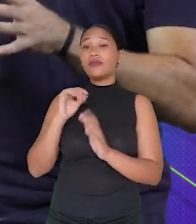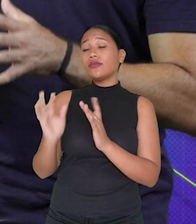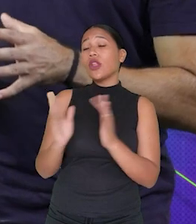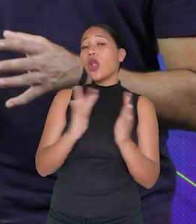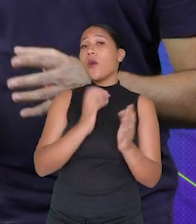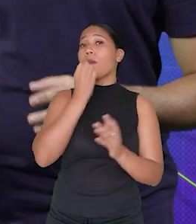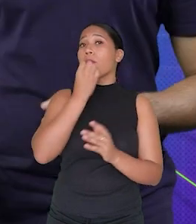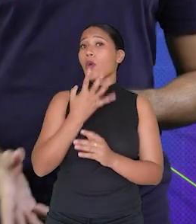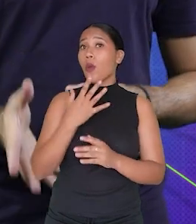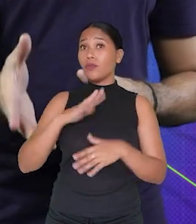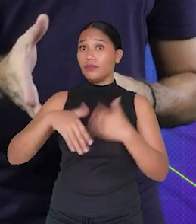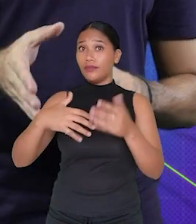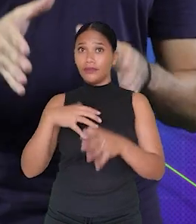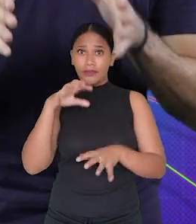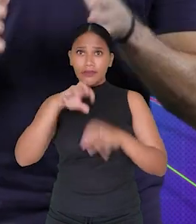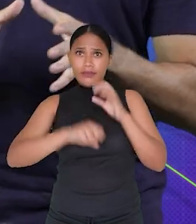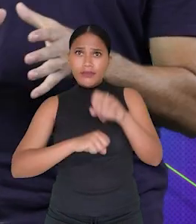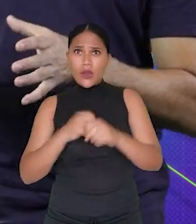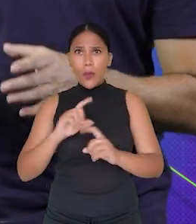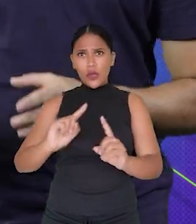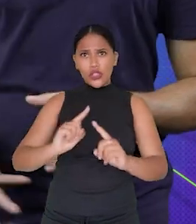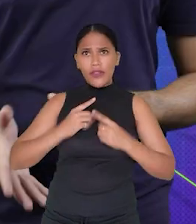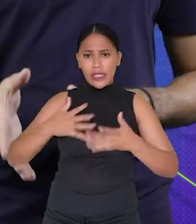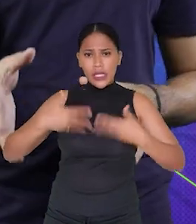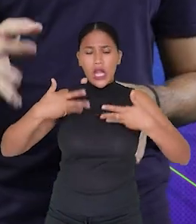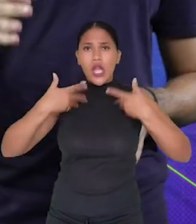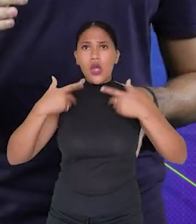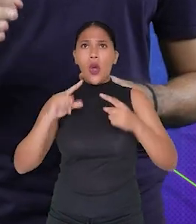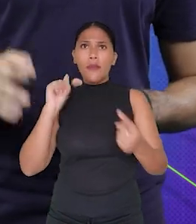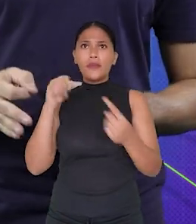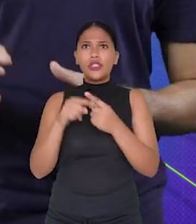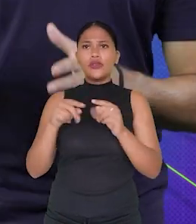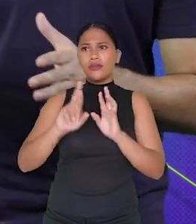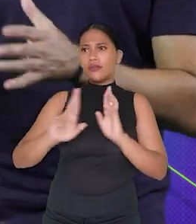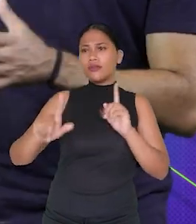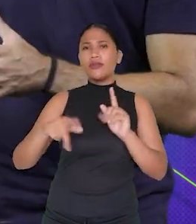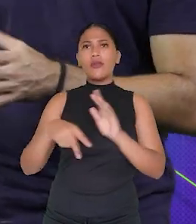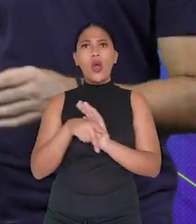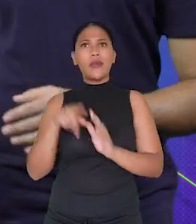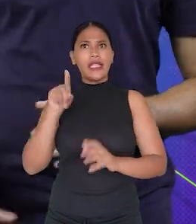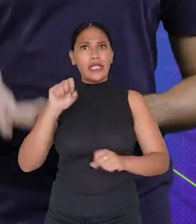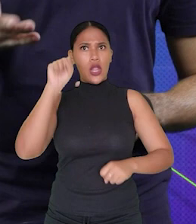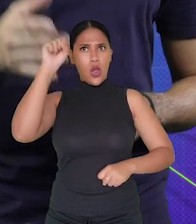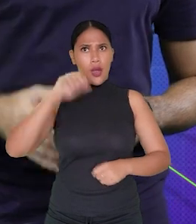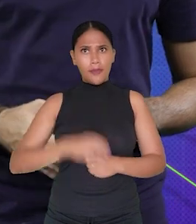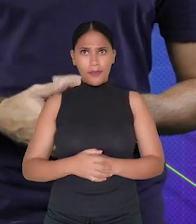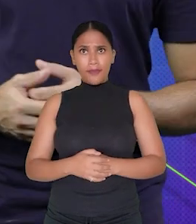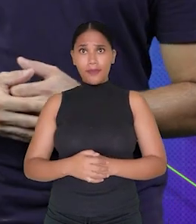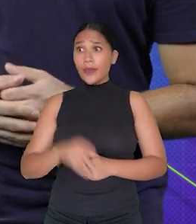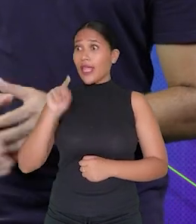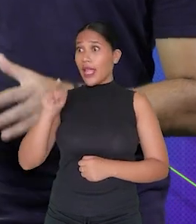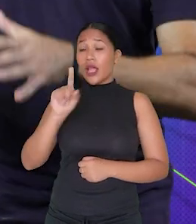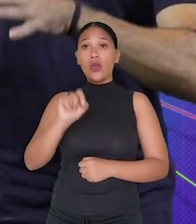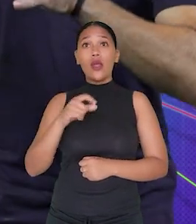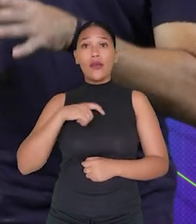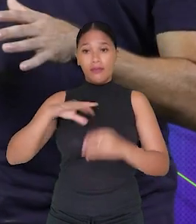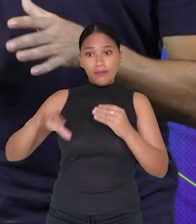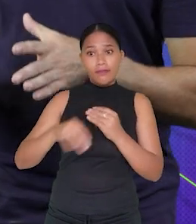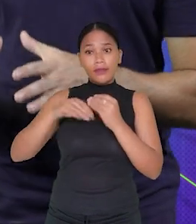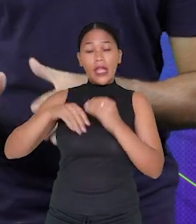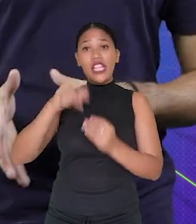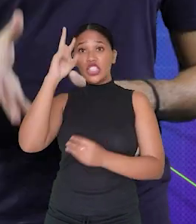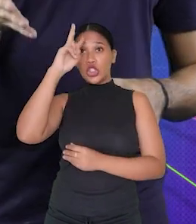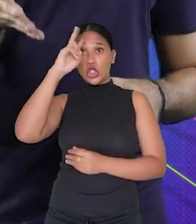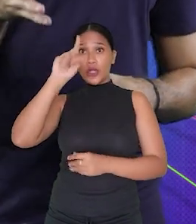jornada bem desenvolvida, explorando suas motivações e objetivos distintos daqueles do herói. A jornada de Sephiroth enriquece